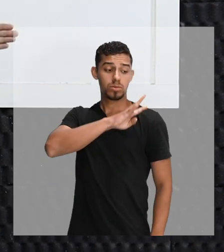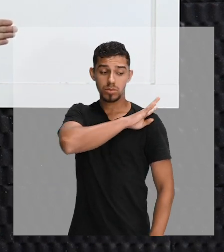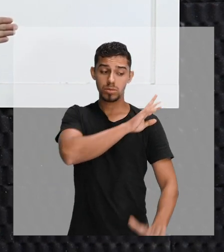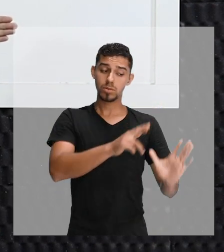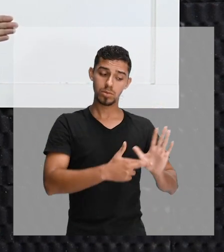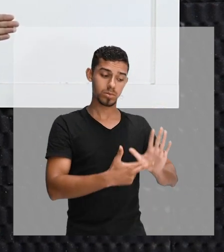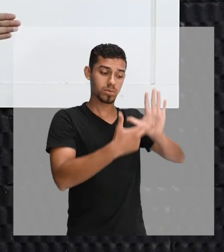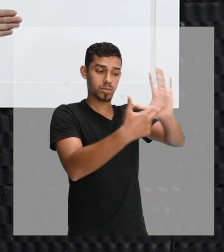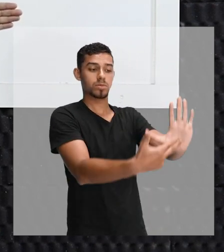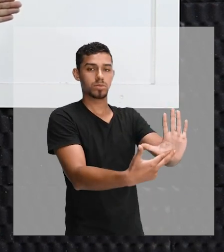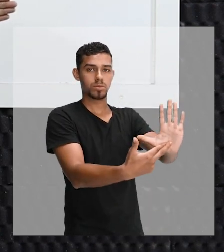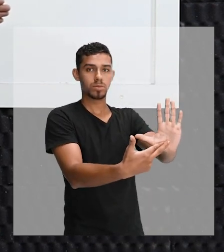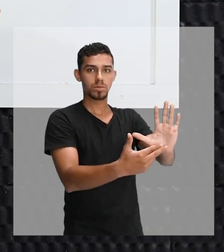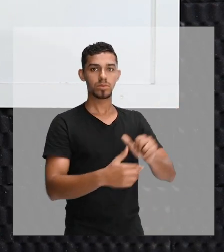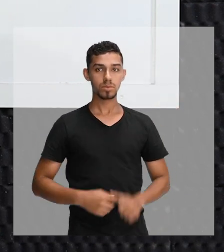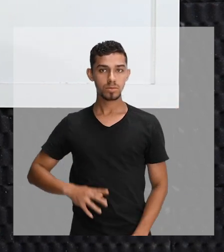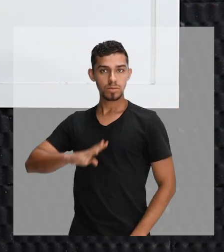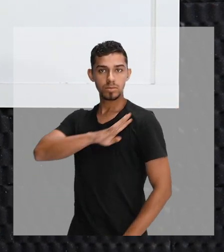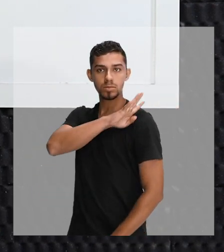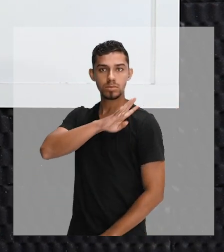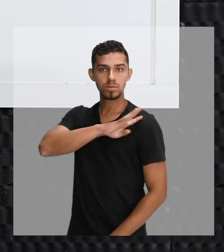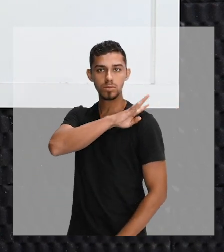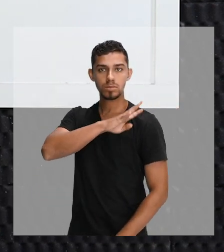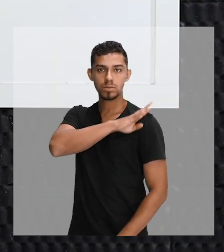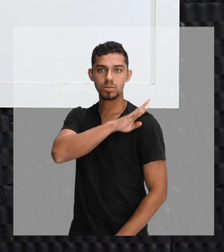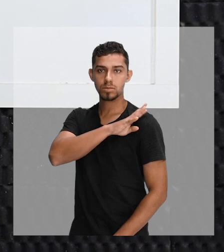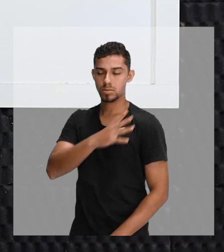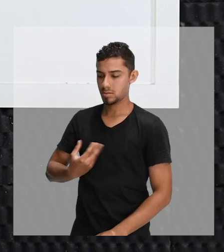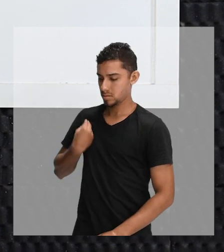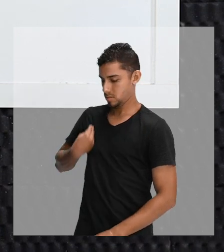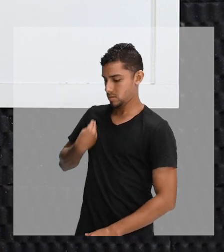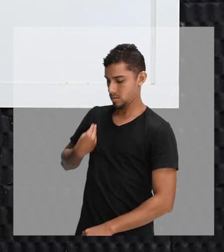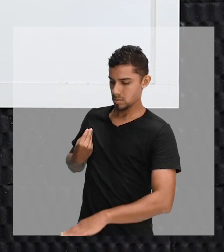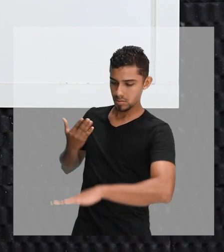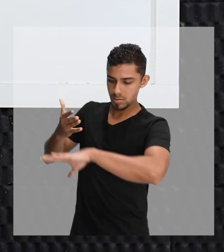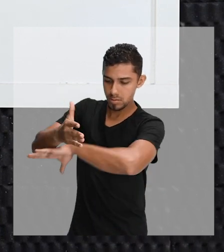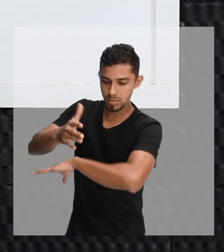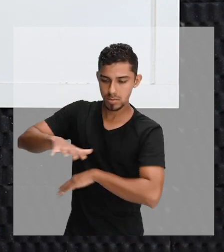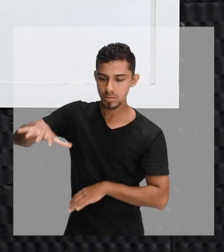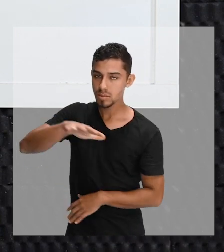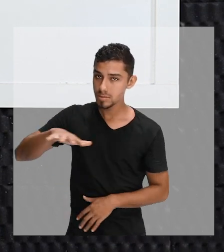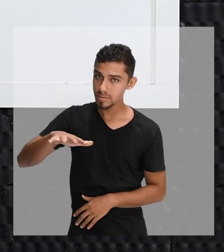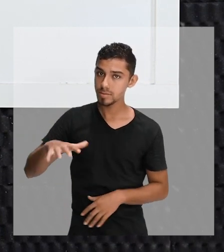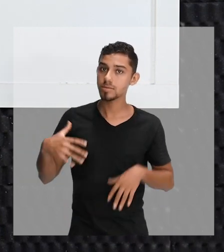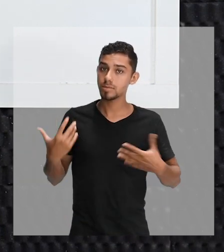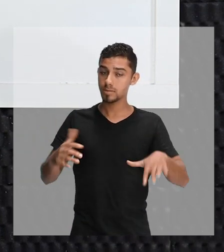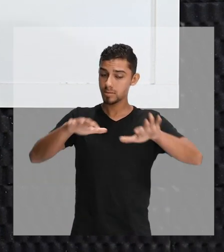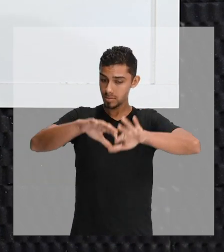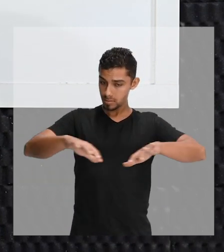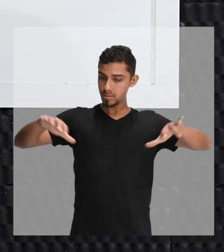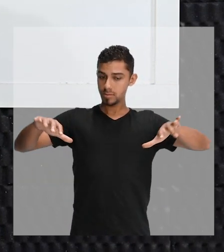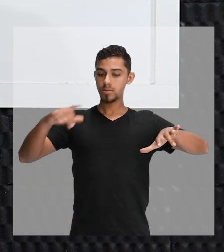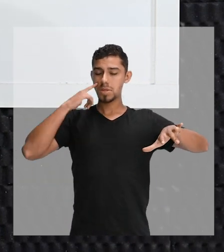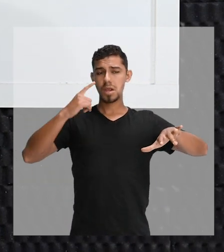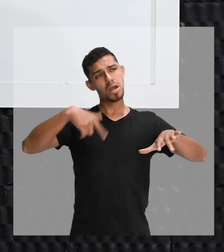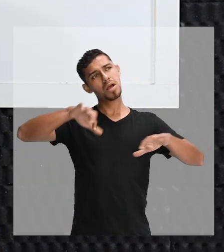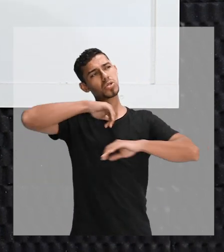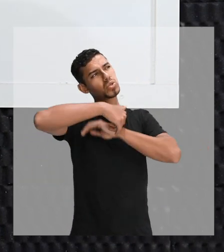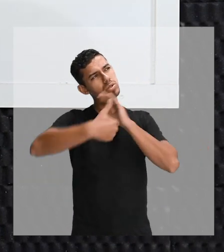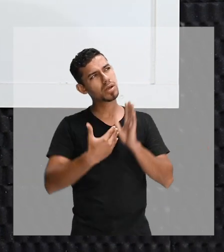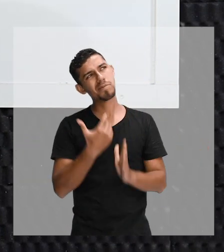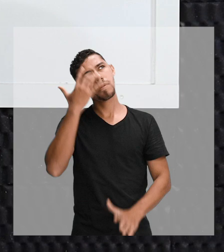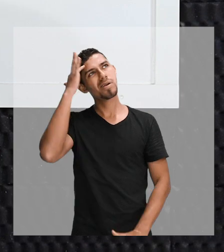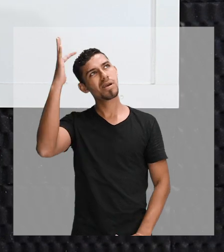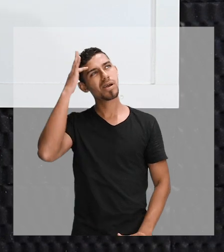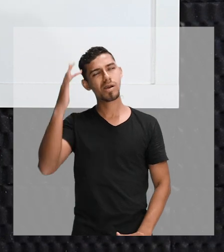representativa? Existe a democracia participativa? Olha só. Hoje todo mundo prima, todo mundo almeja,